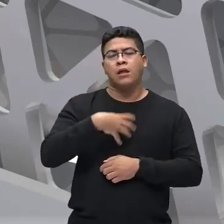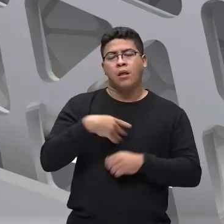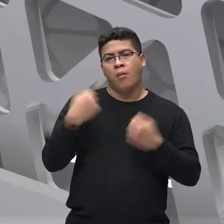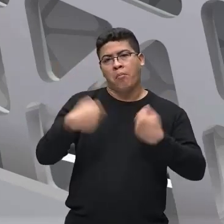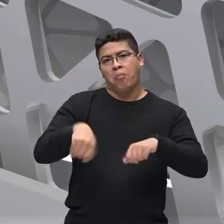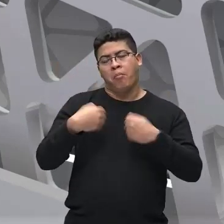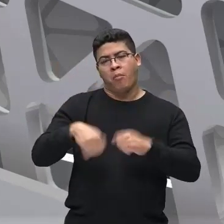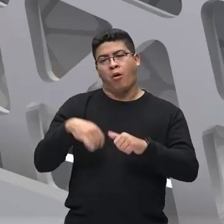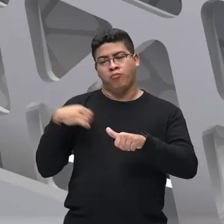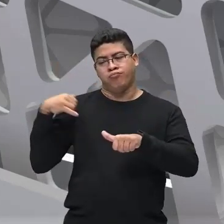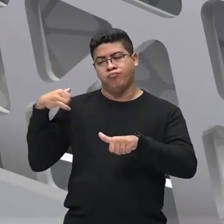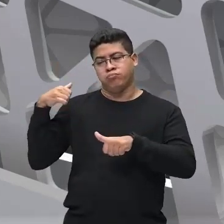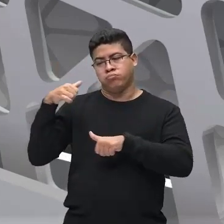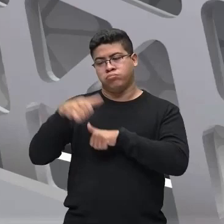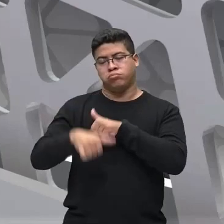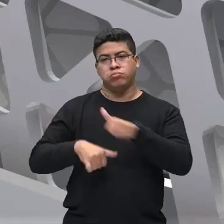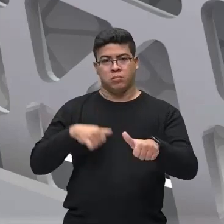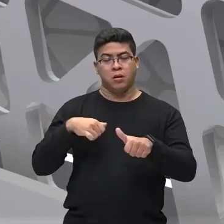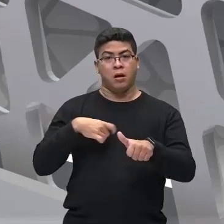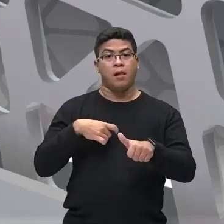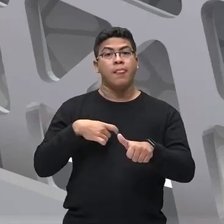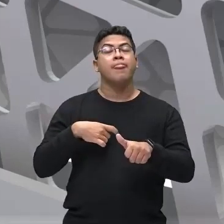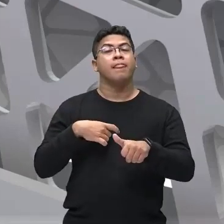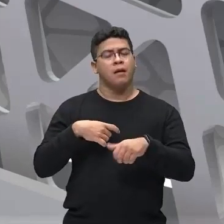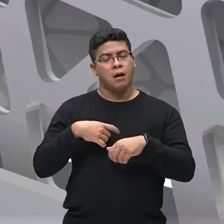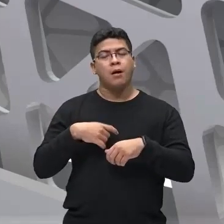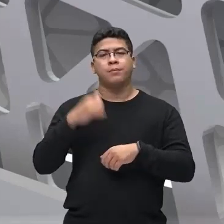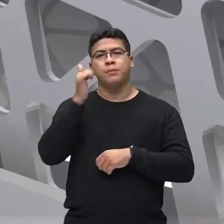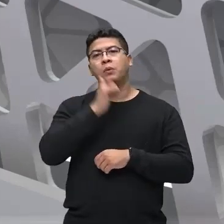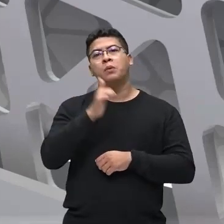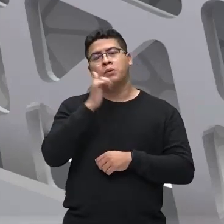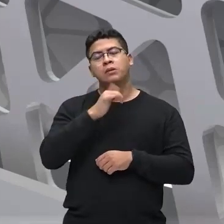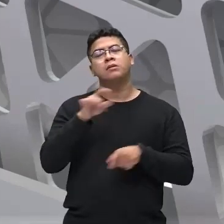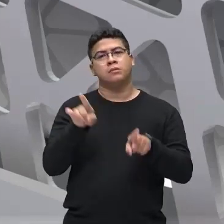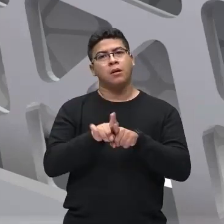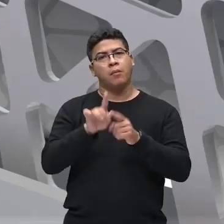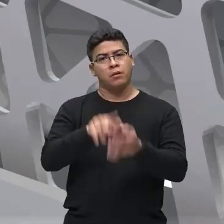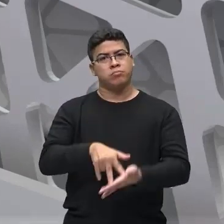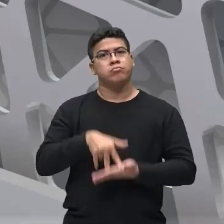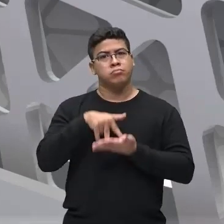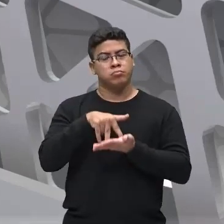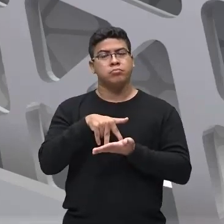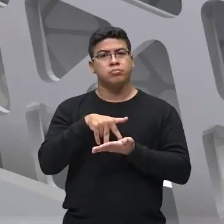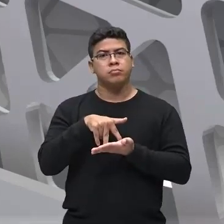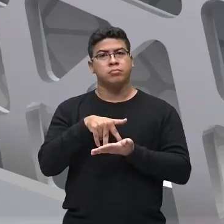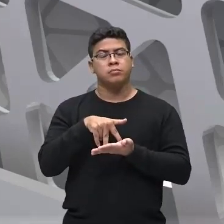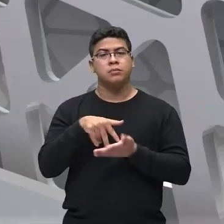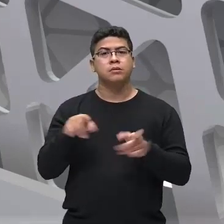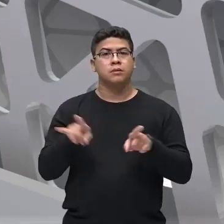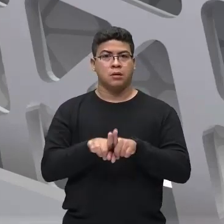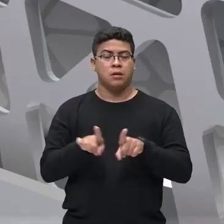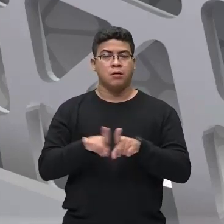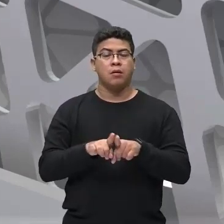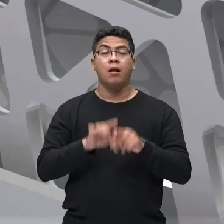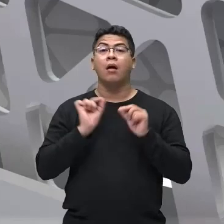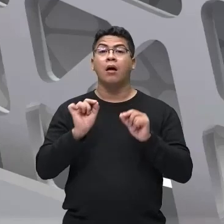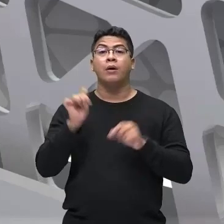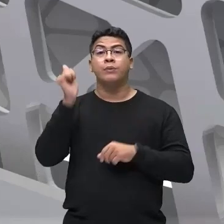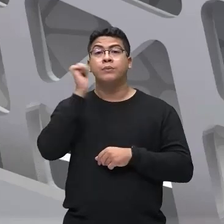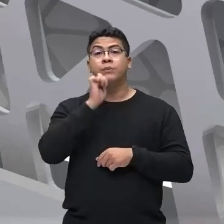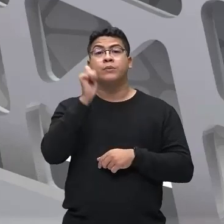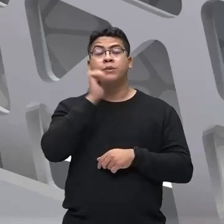com a evolução dos tempos, que a mulher também se protagonizasse. E aí as